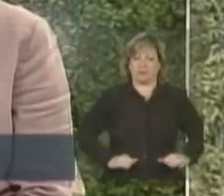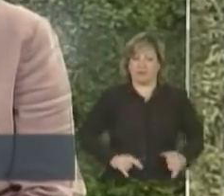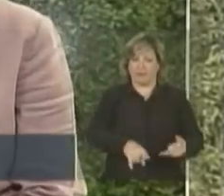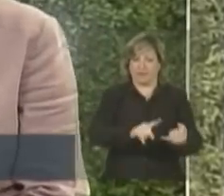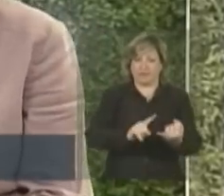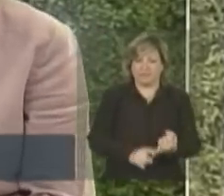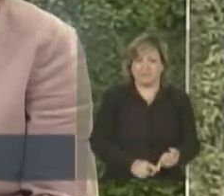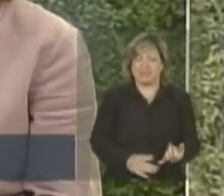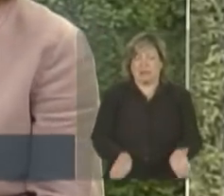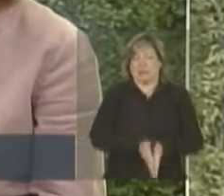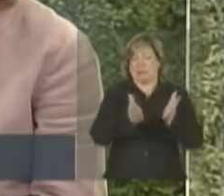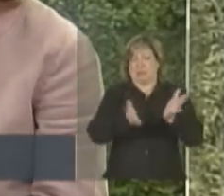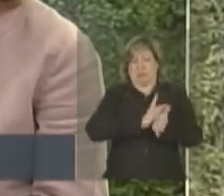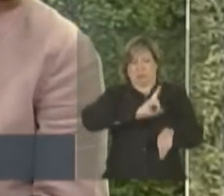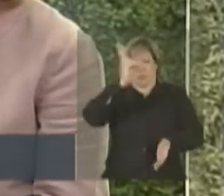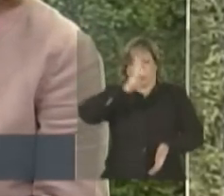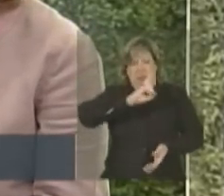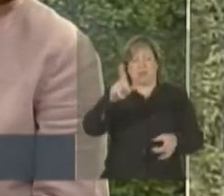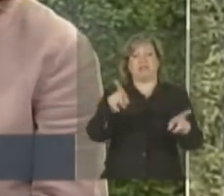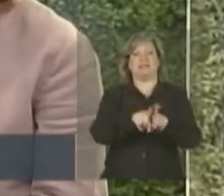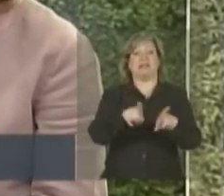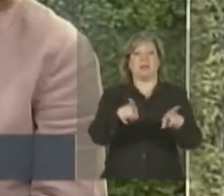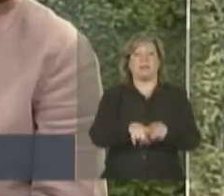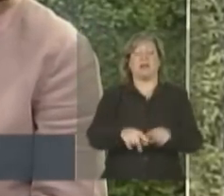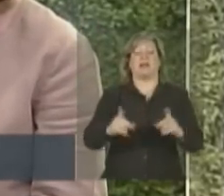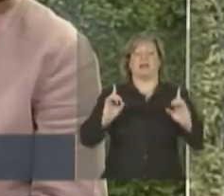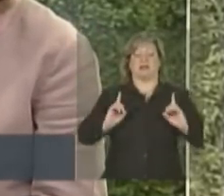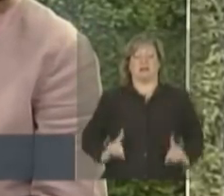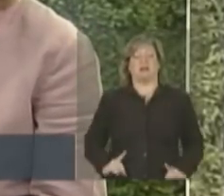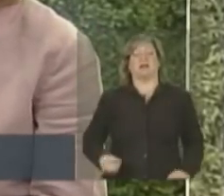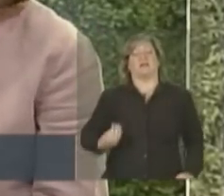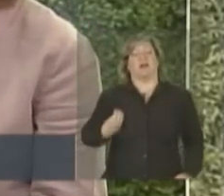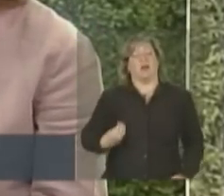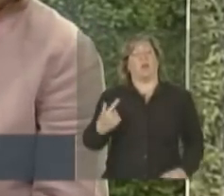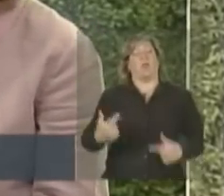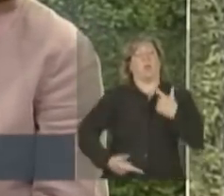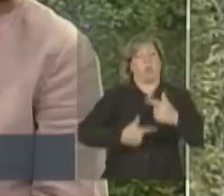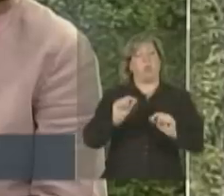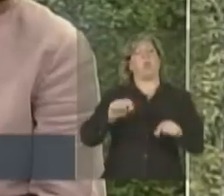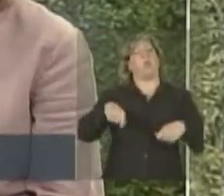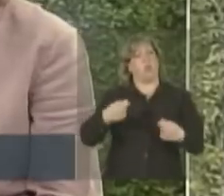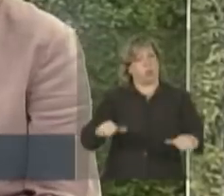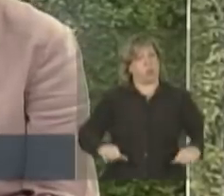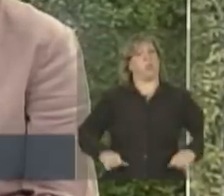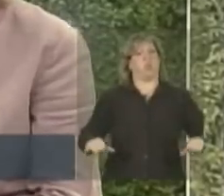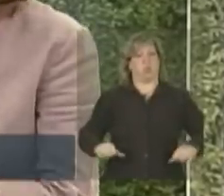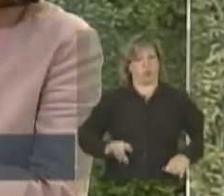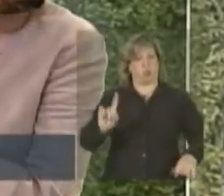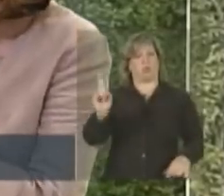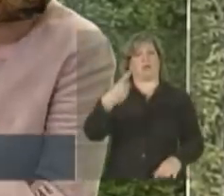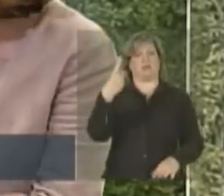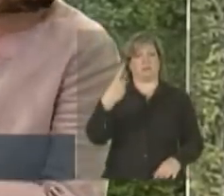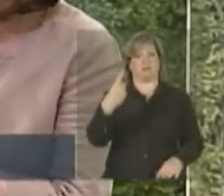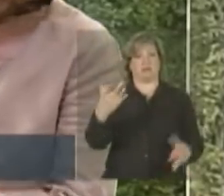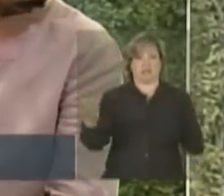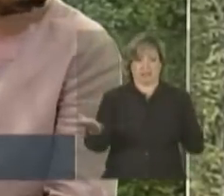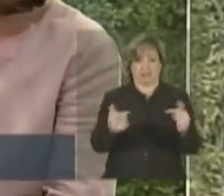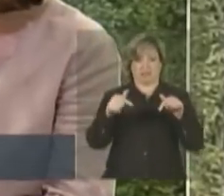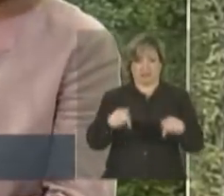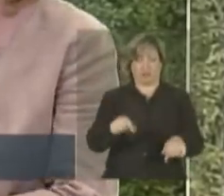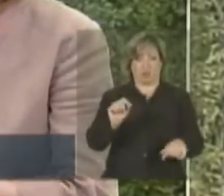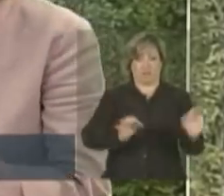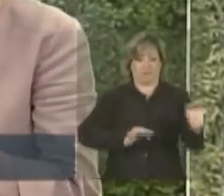extrema e as circunstâncias de viver com deficiência. Neste sentido, destaco que o conjunto do